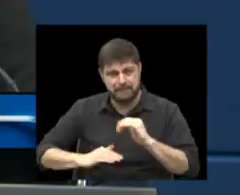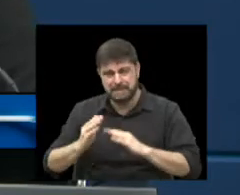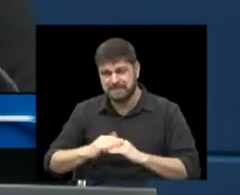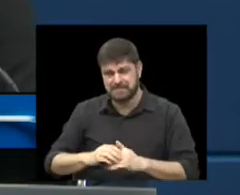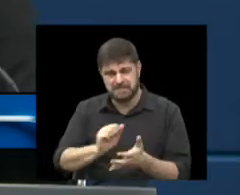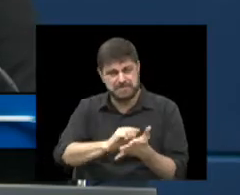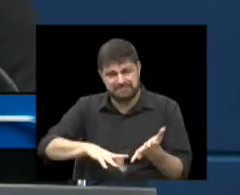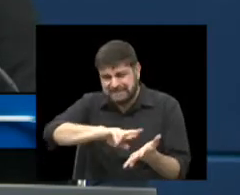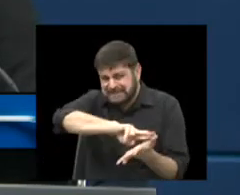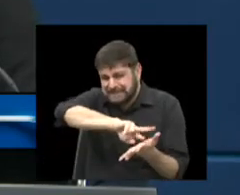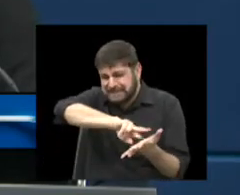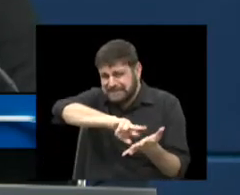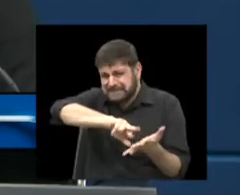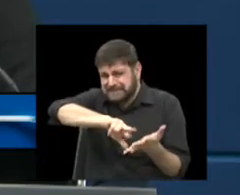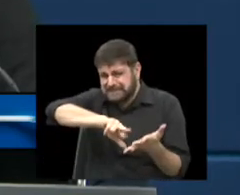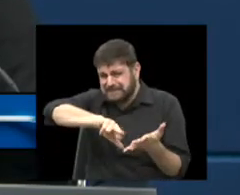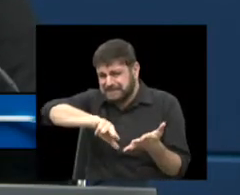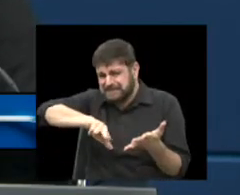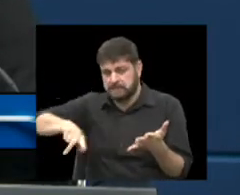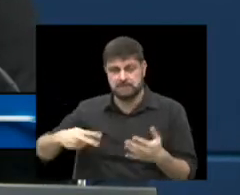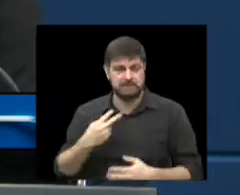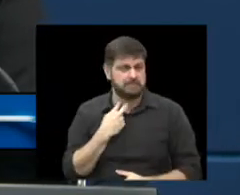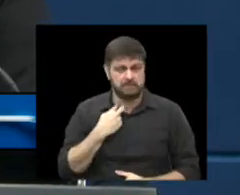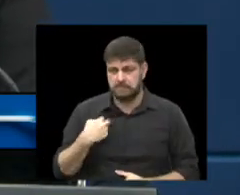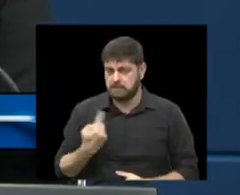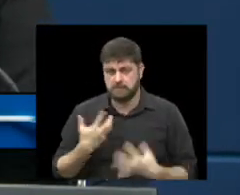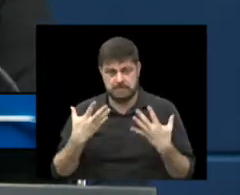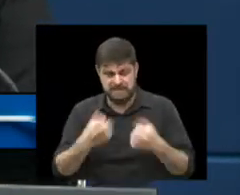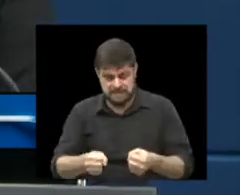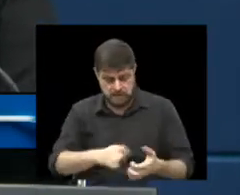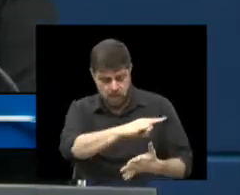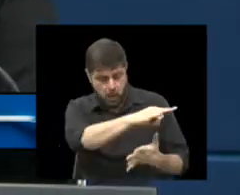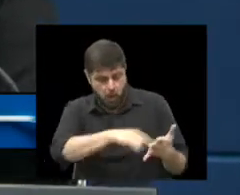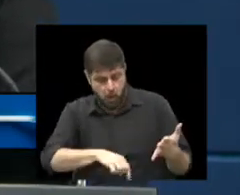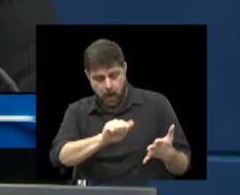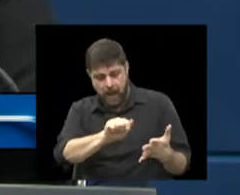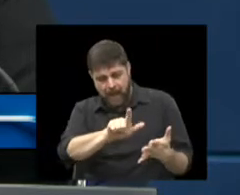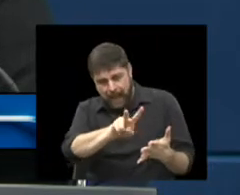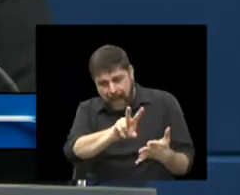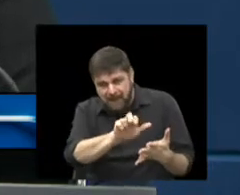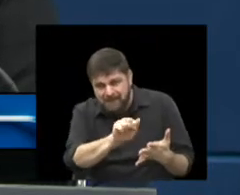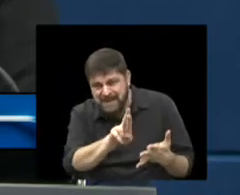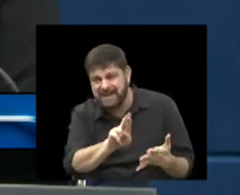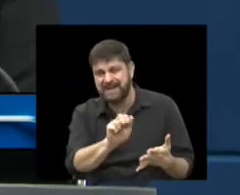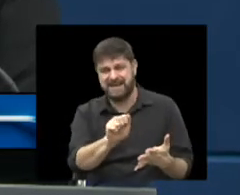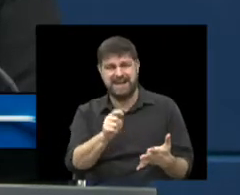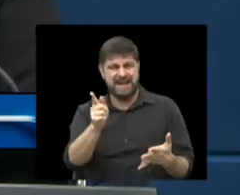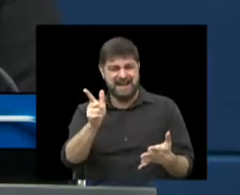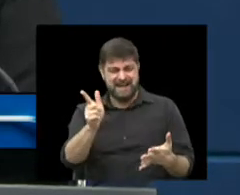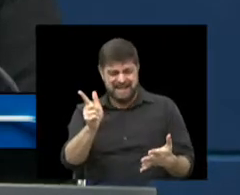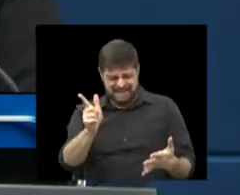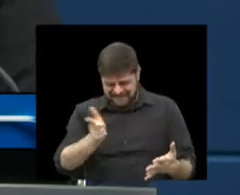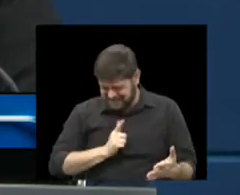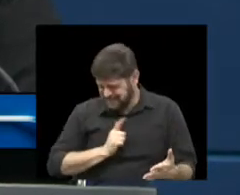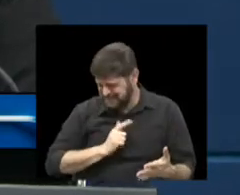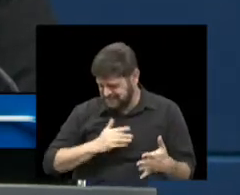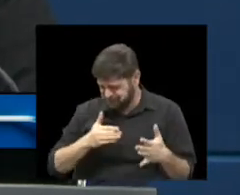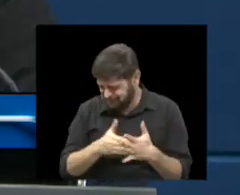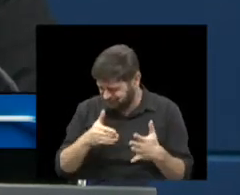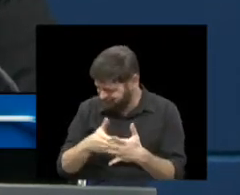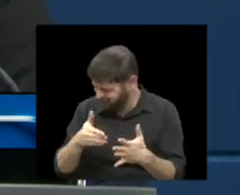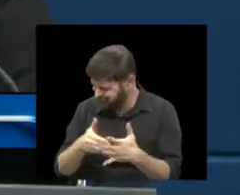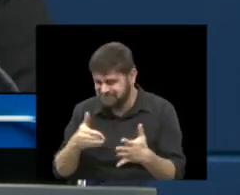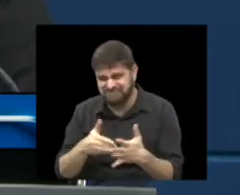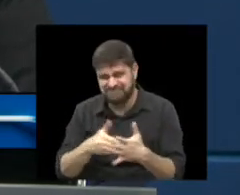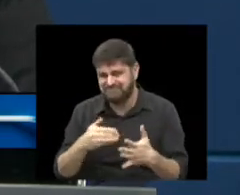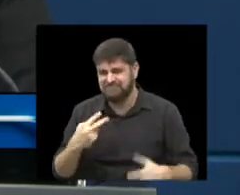cidade. É inadmissível que, mesmo com o alvará, existe uma série de restrições. Isso é incompatível